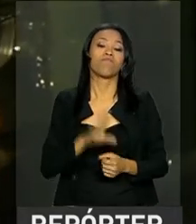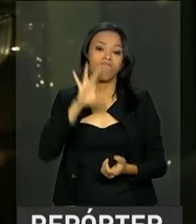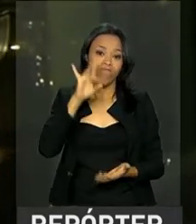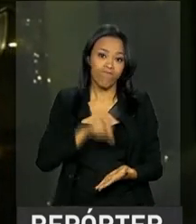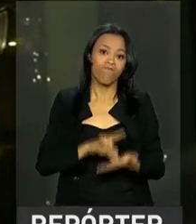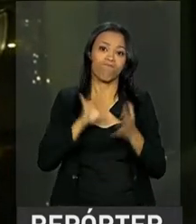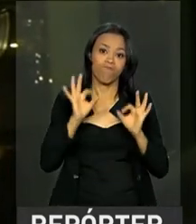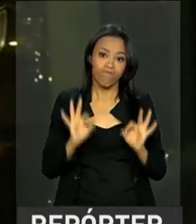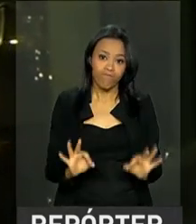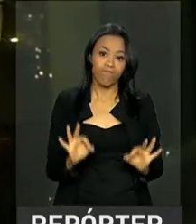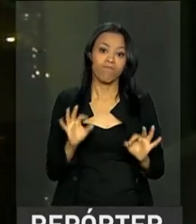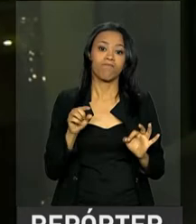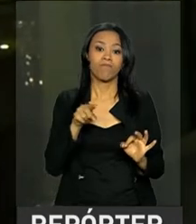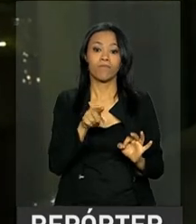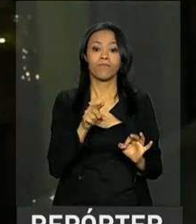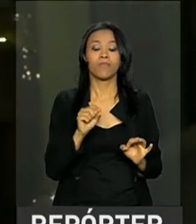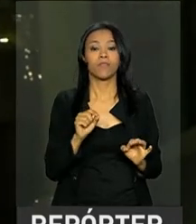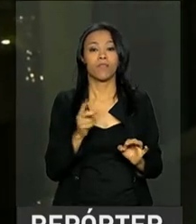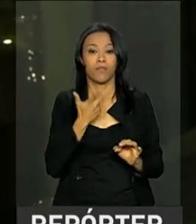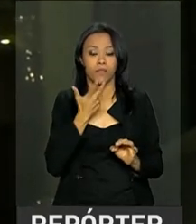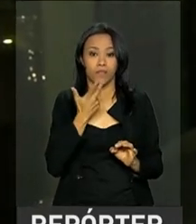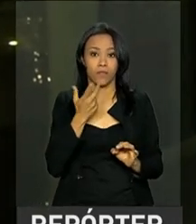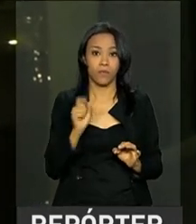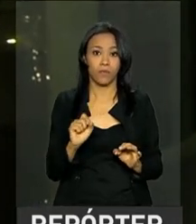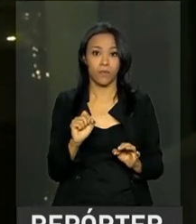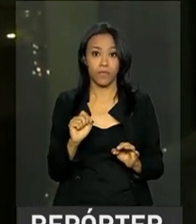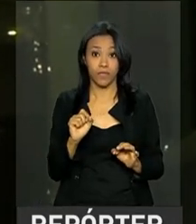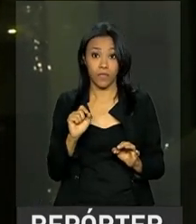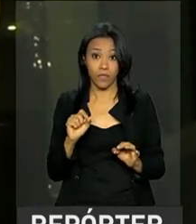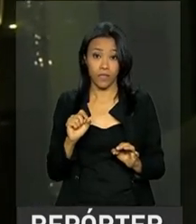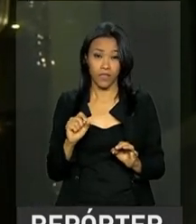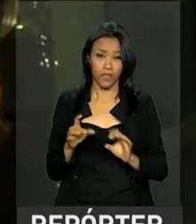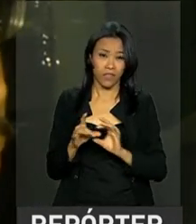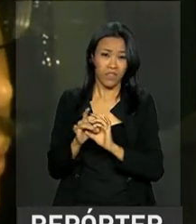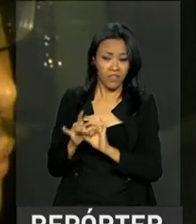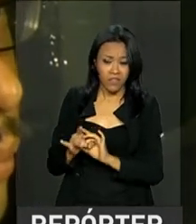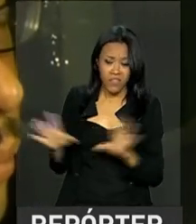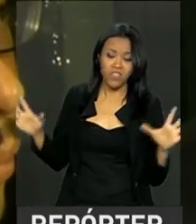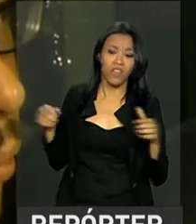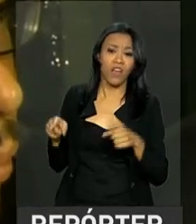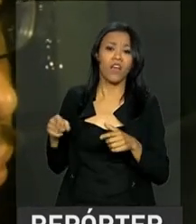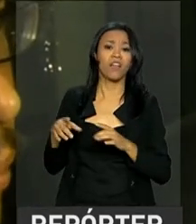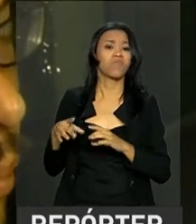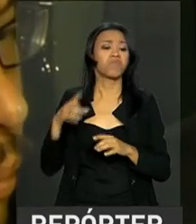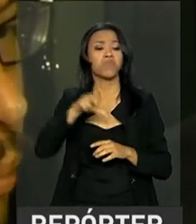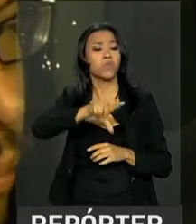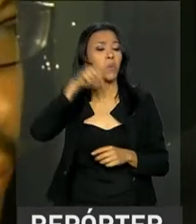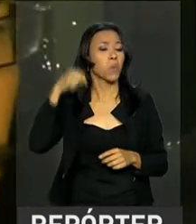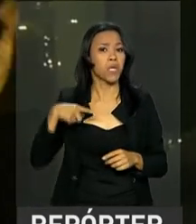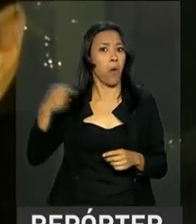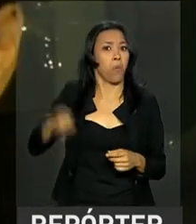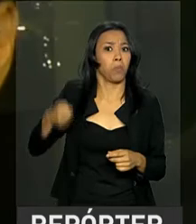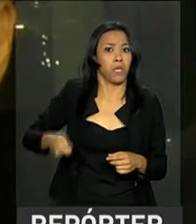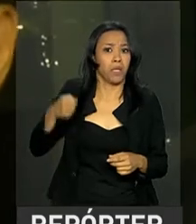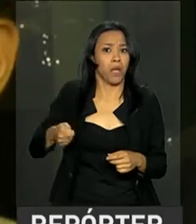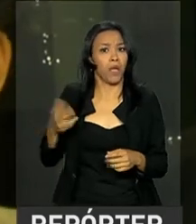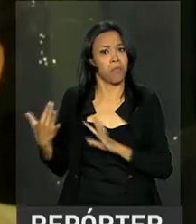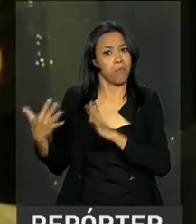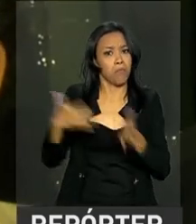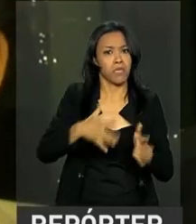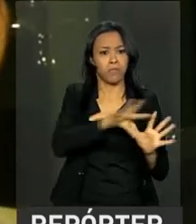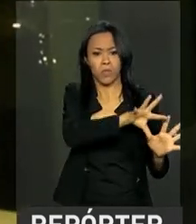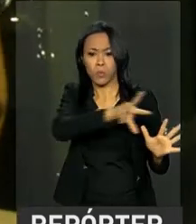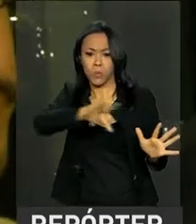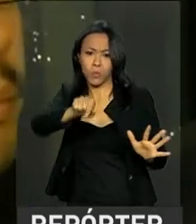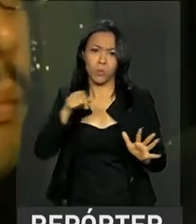Realmente, a mudança que foi promovida de deixar de obrigar a Petrobras a ser operadora em todos os blocos,